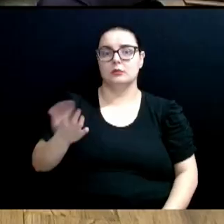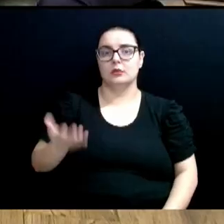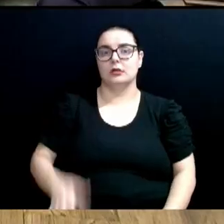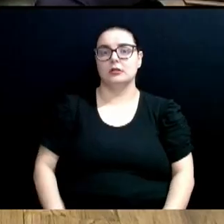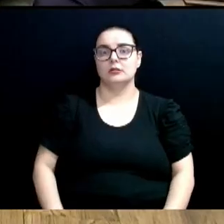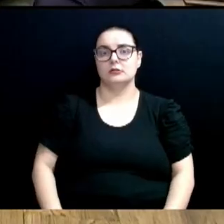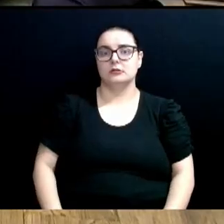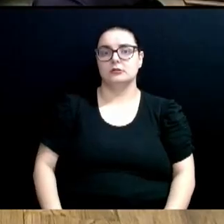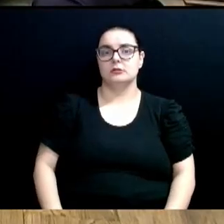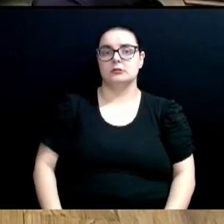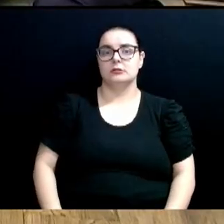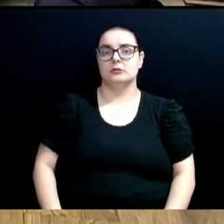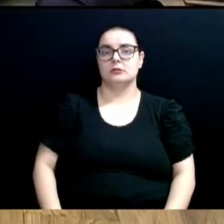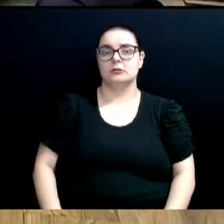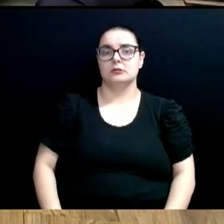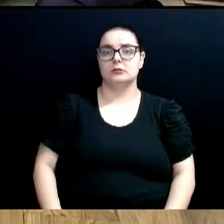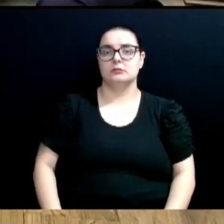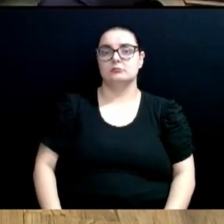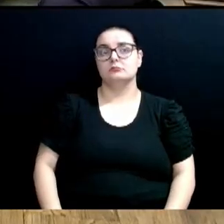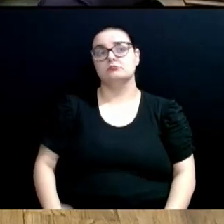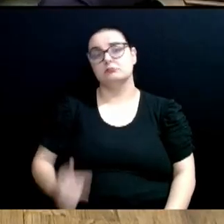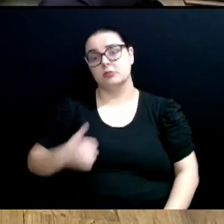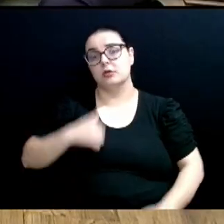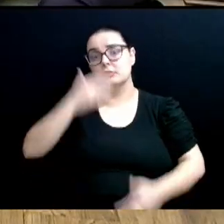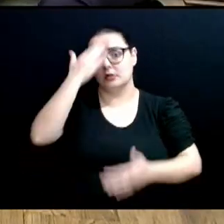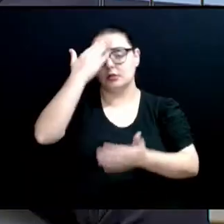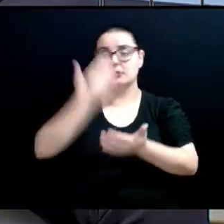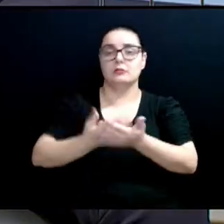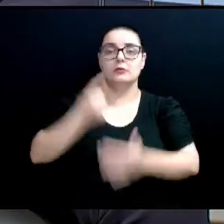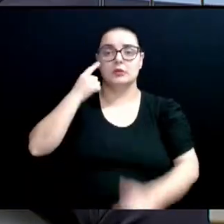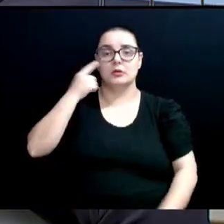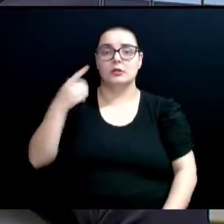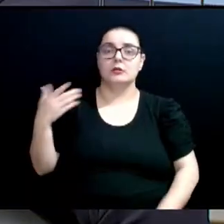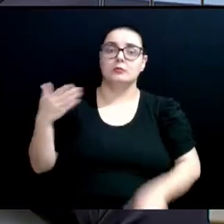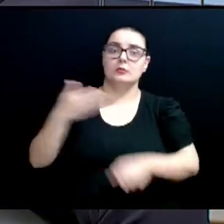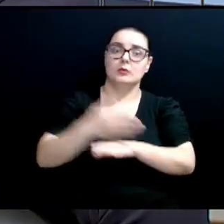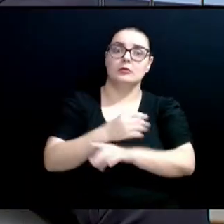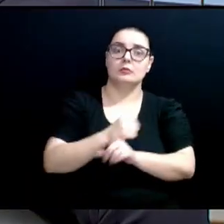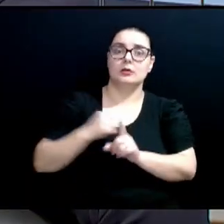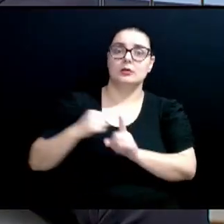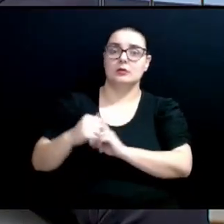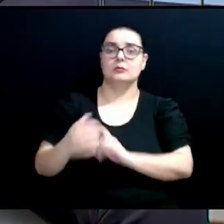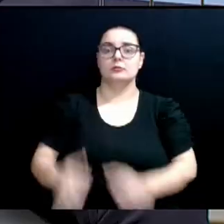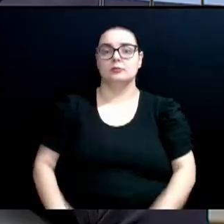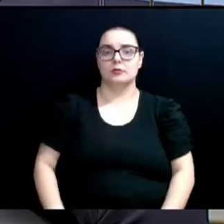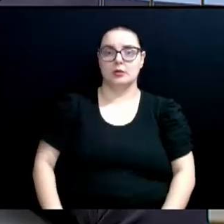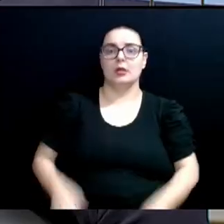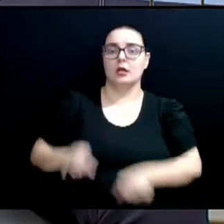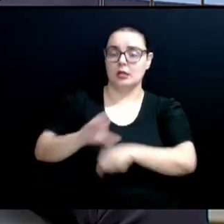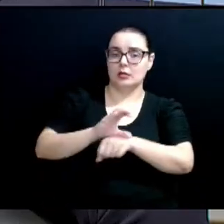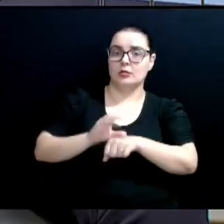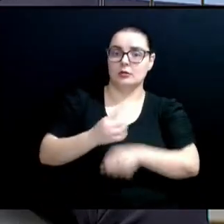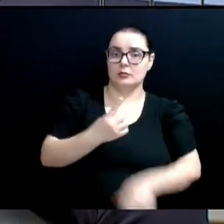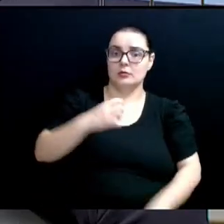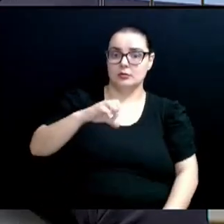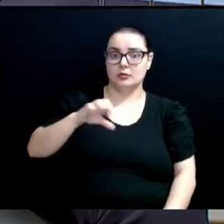Eu acredito muito nessa ideia de participação da sociedade. A Constituição de 88, ela é a primeira em